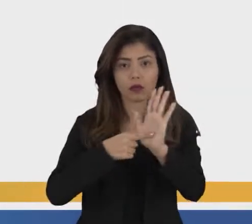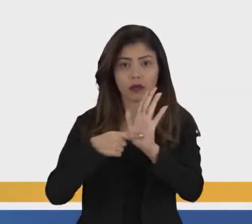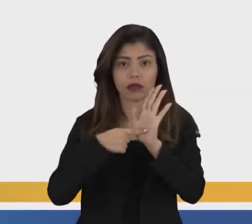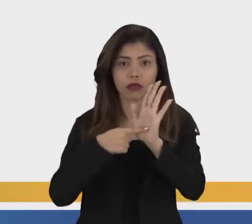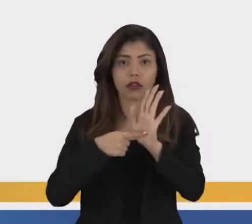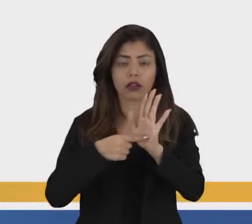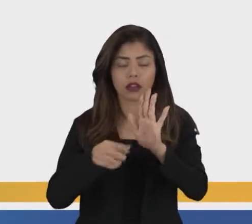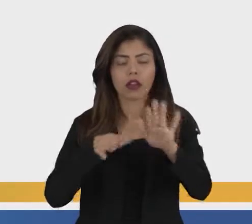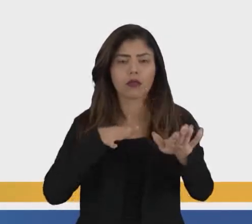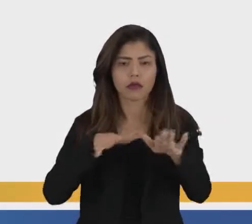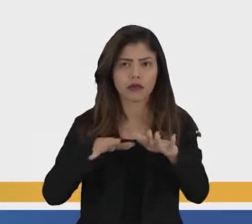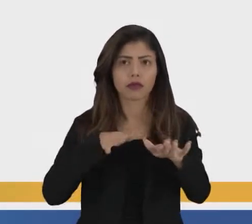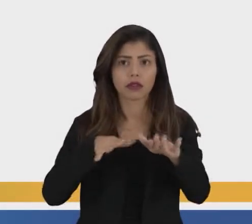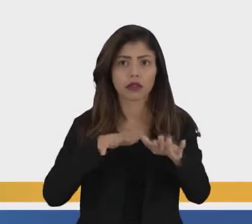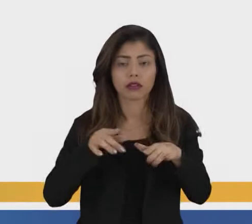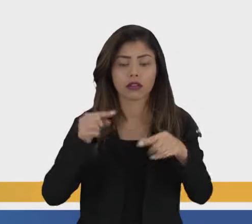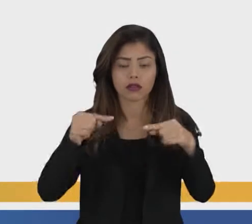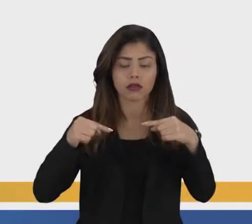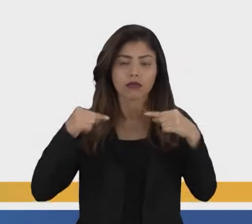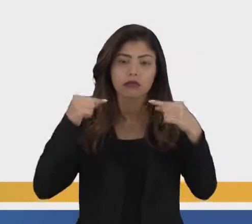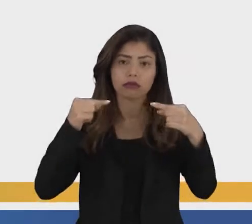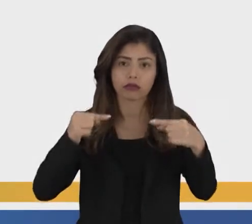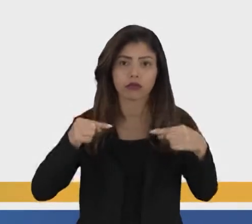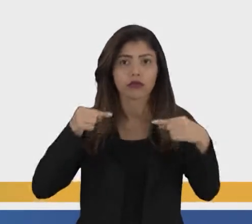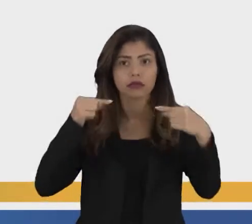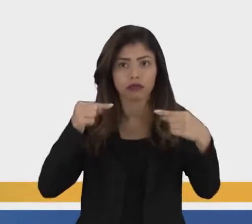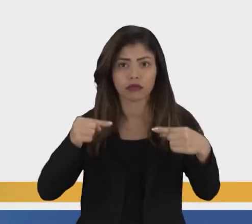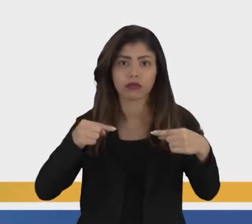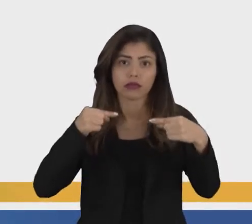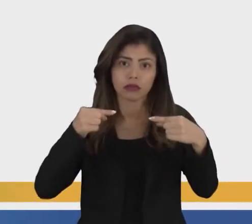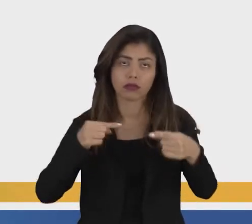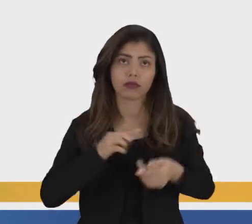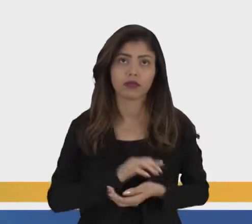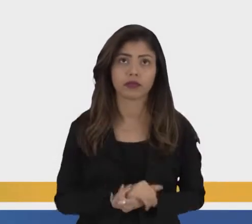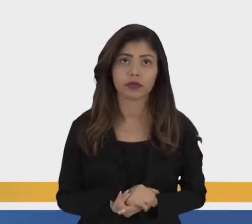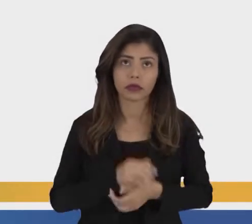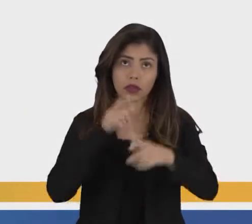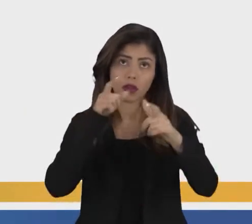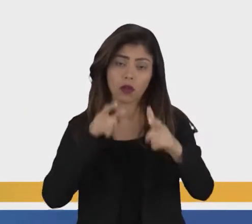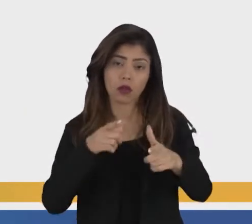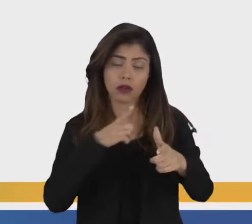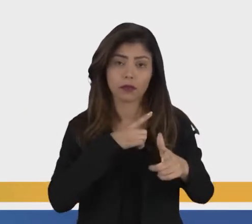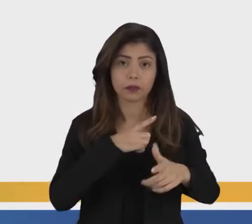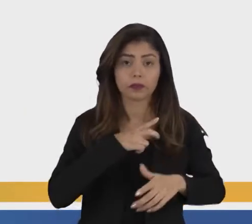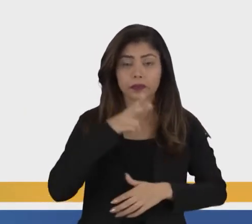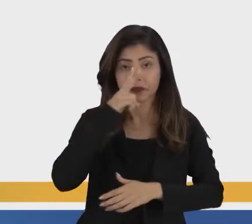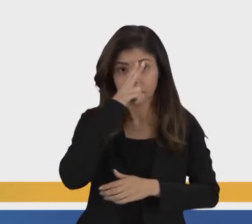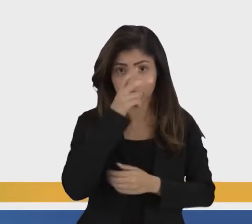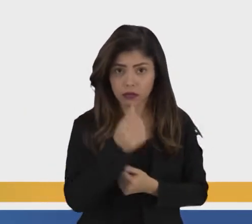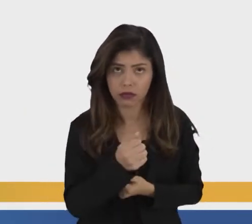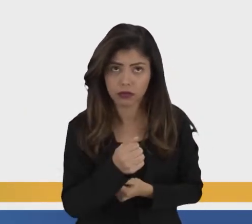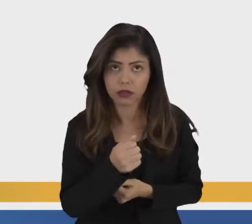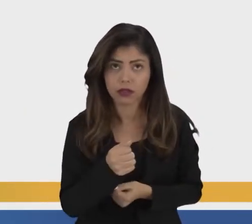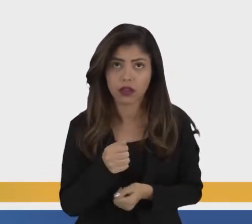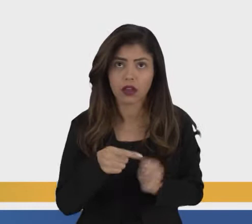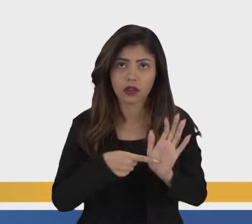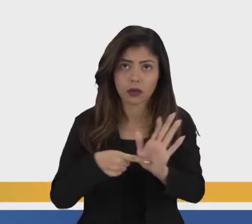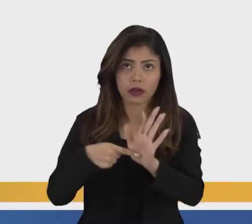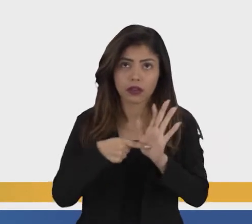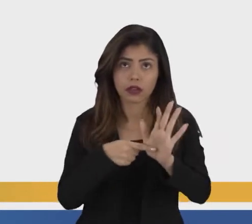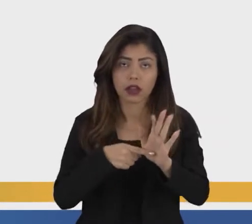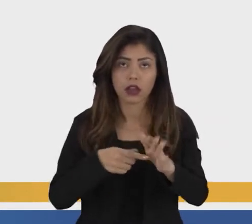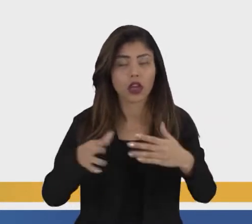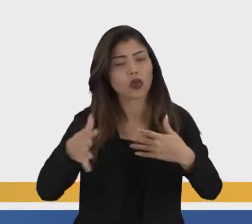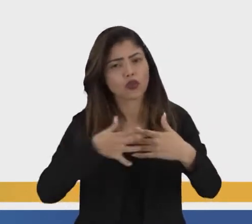demonstrando a movimentação de giro de movimento circular. Onde estão essas forças? Elas estão presentes